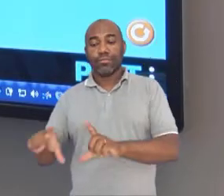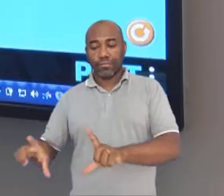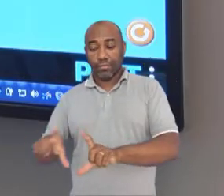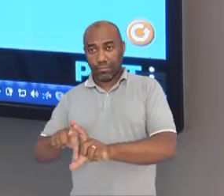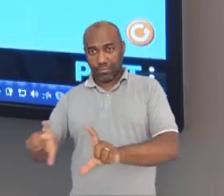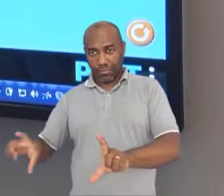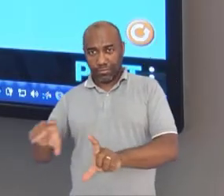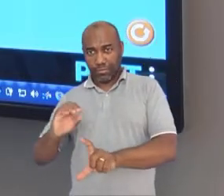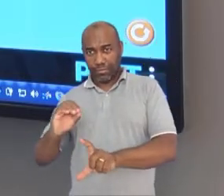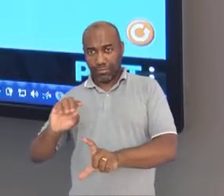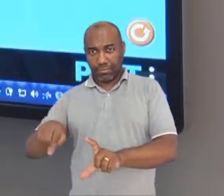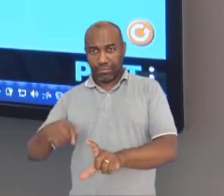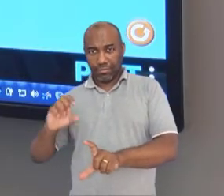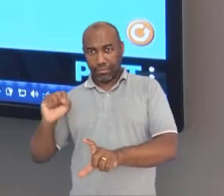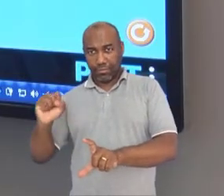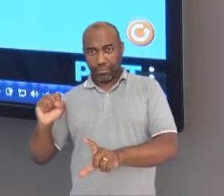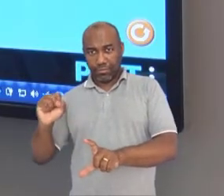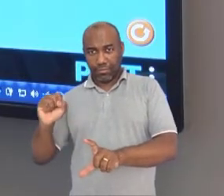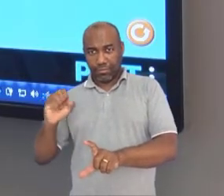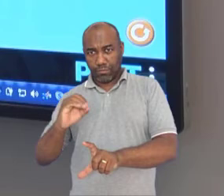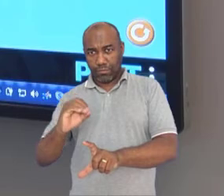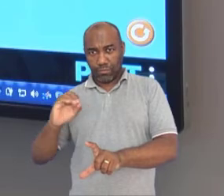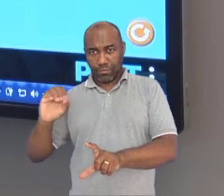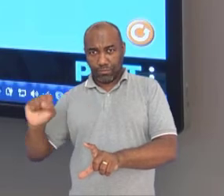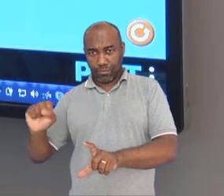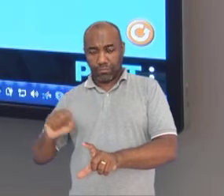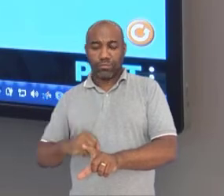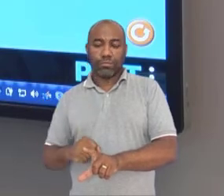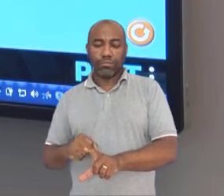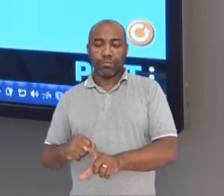0,2 ampere, aqui